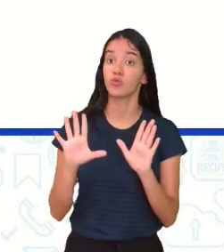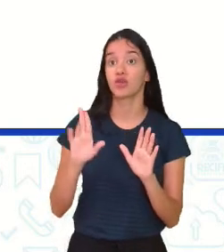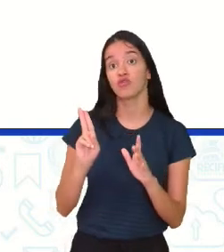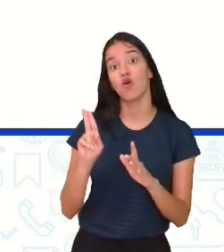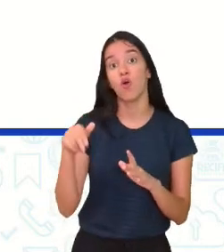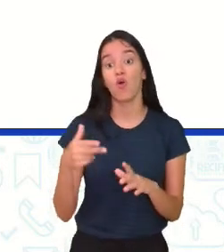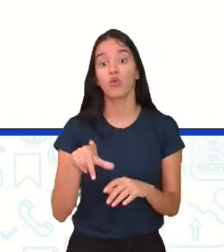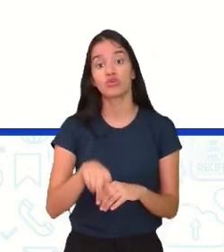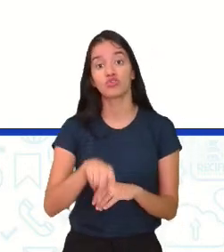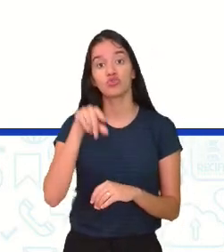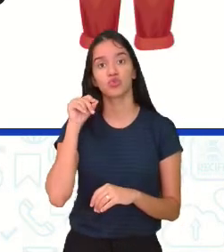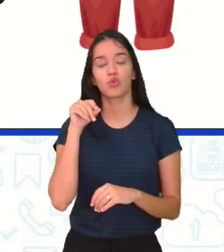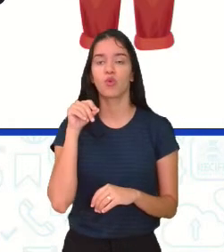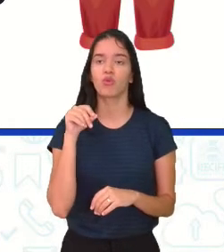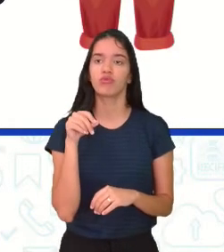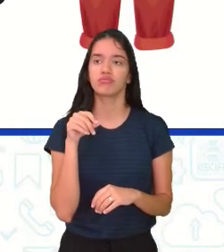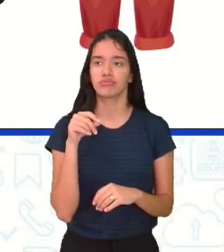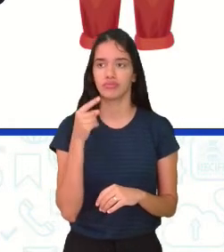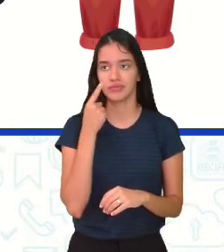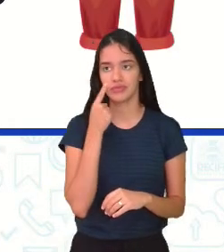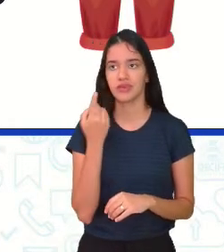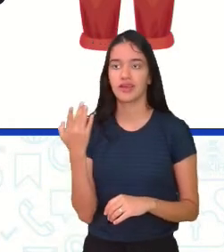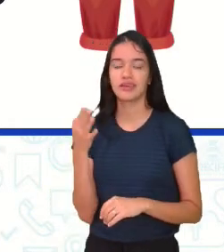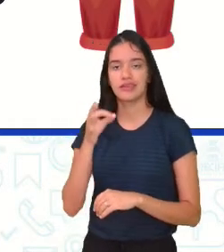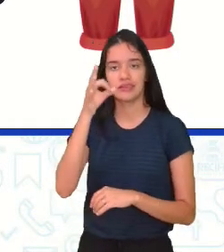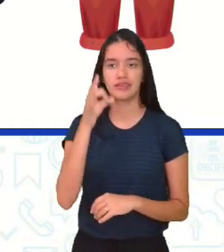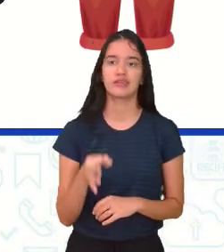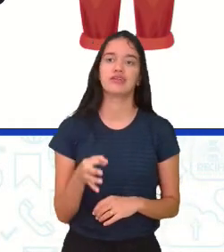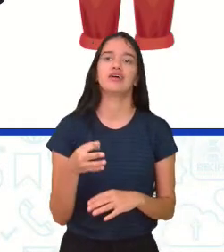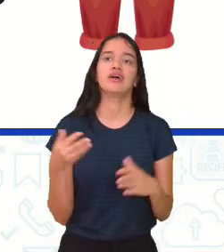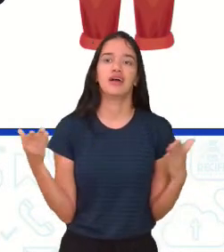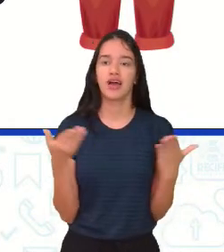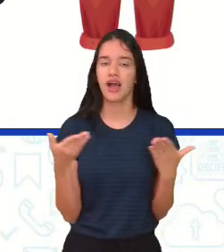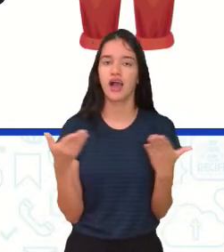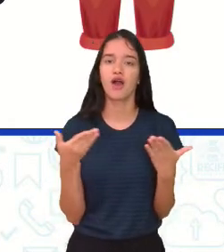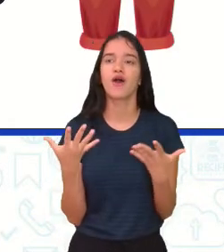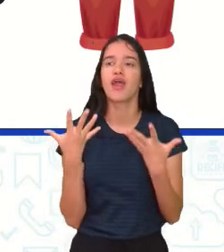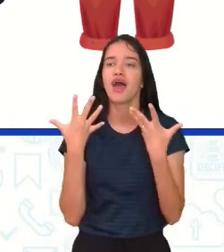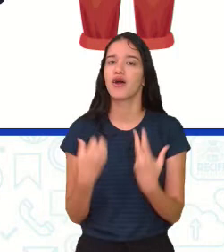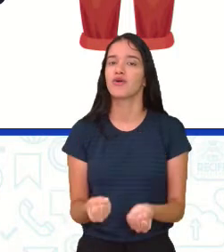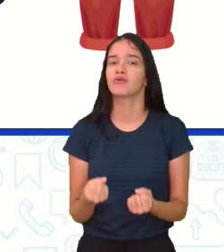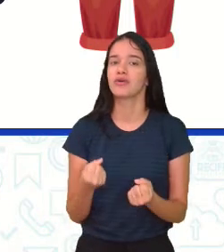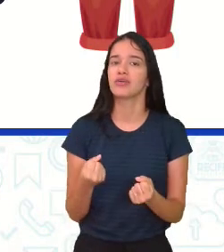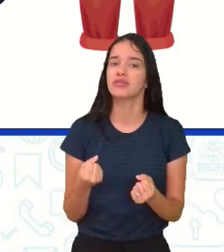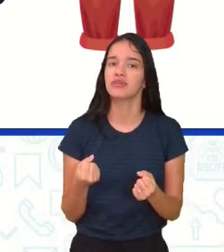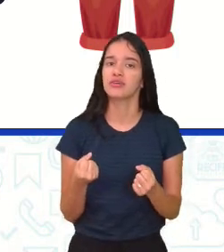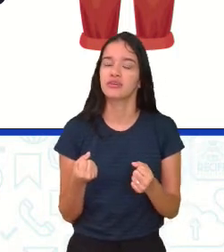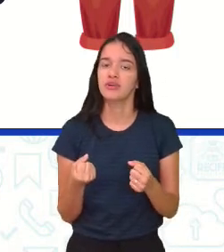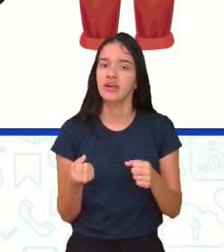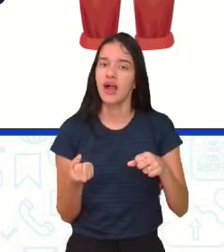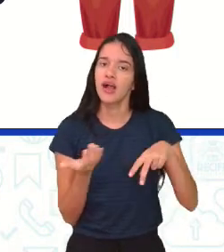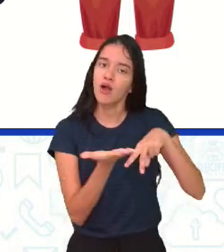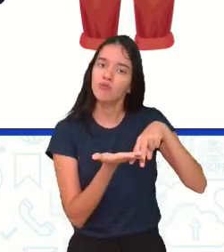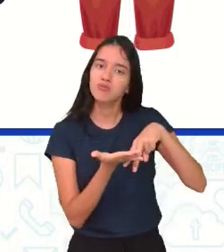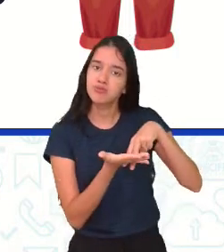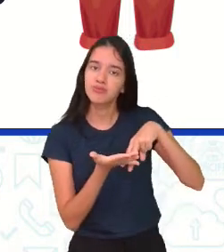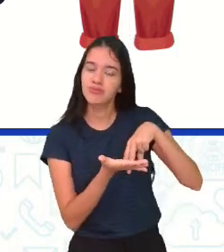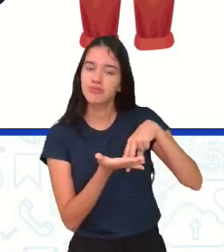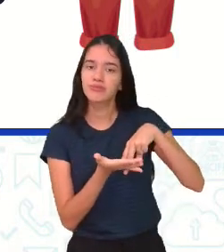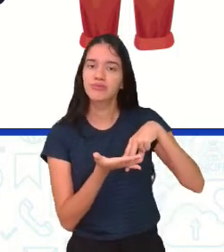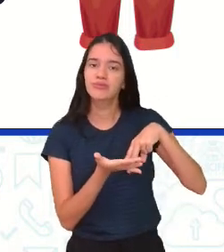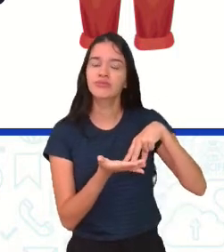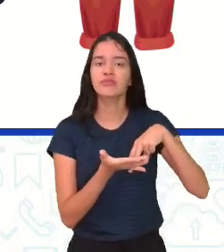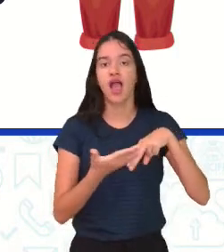ela selecionou no seu guarda-roupa, certo? Agora vamos para as vestimentas aí